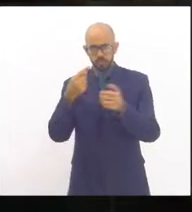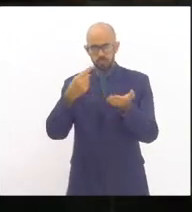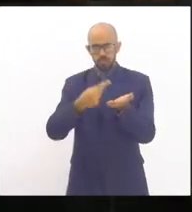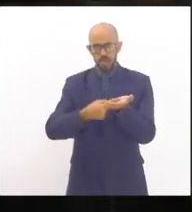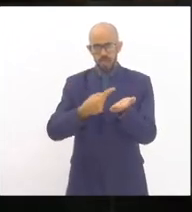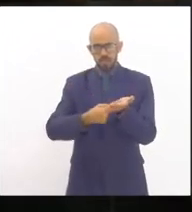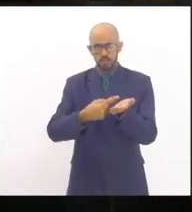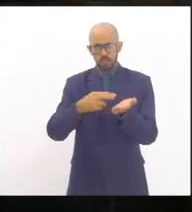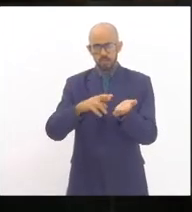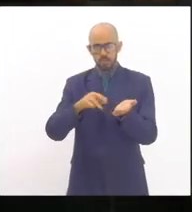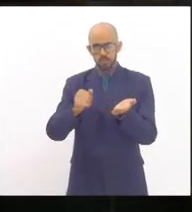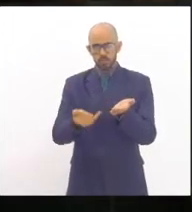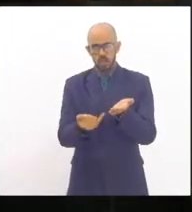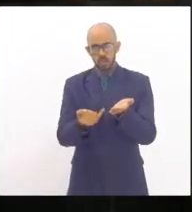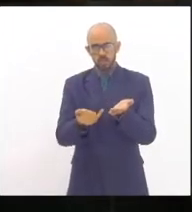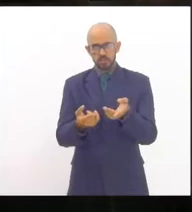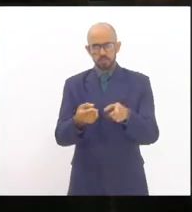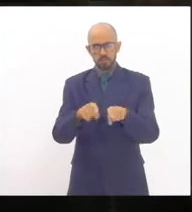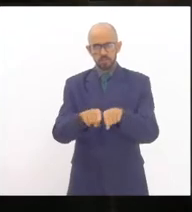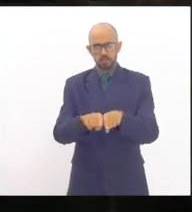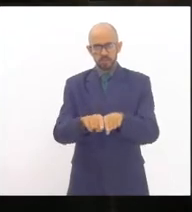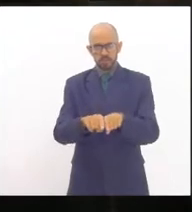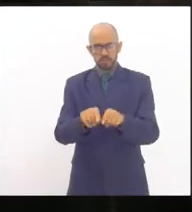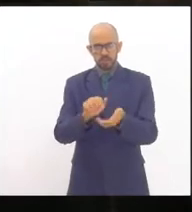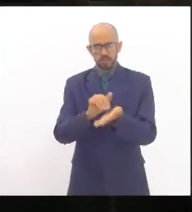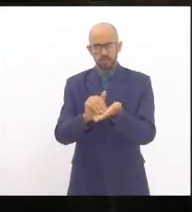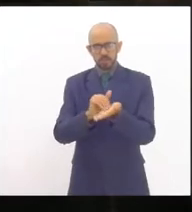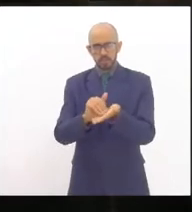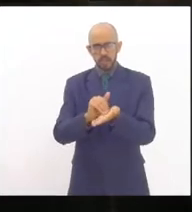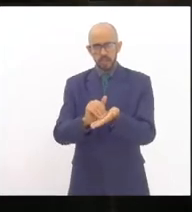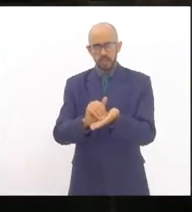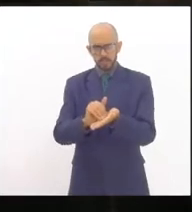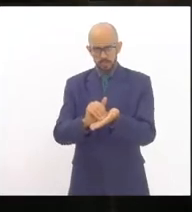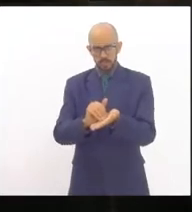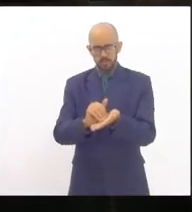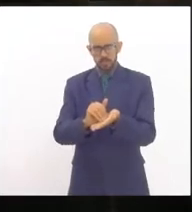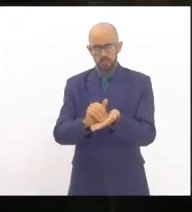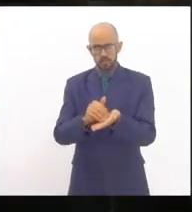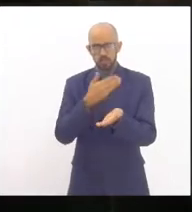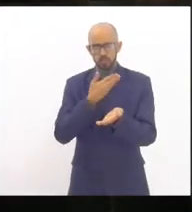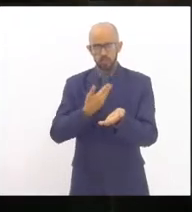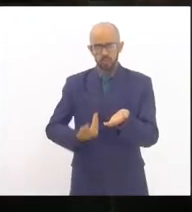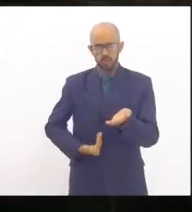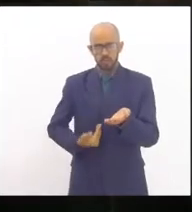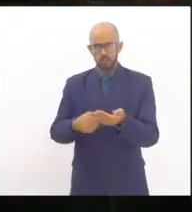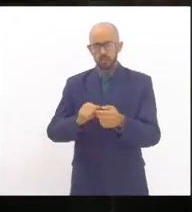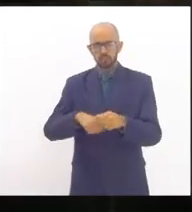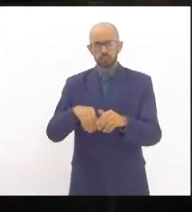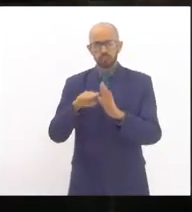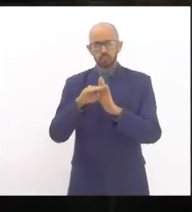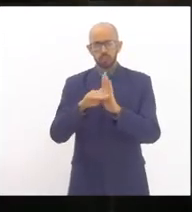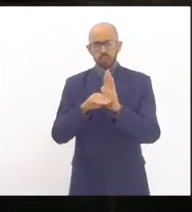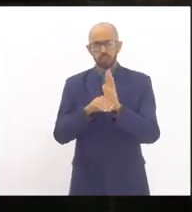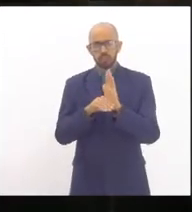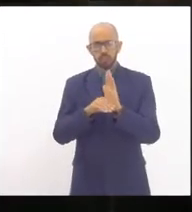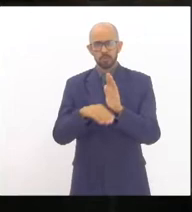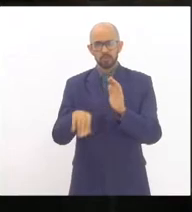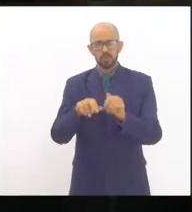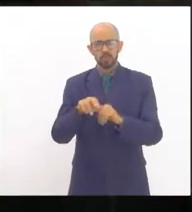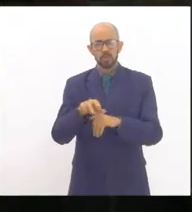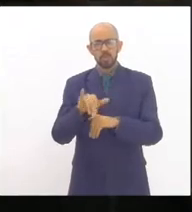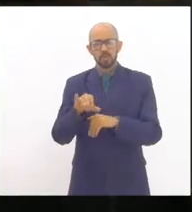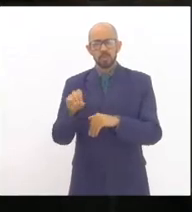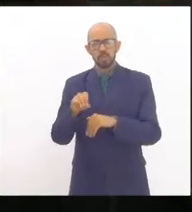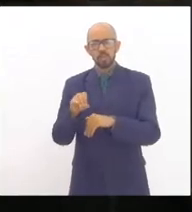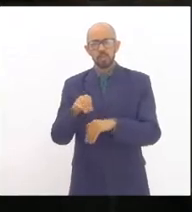em parceria com a secretaria de governo o programa Rio de Janeiro é o bicho